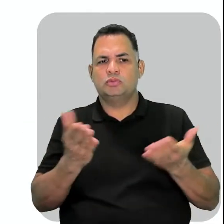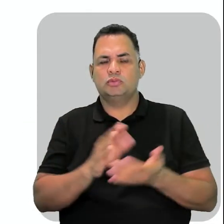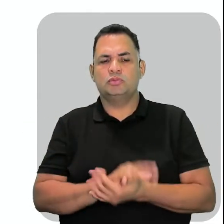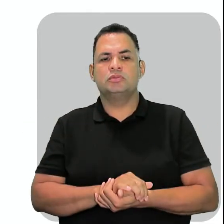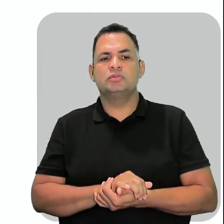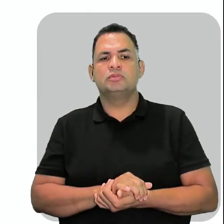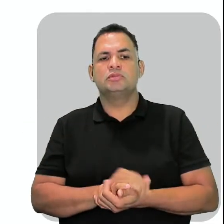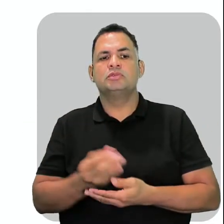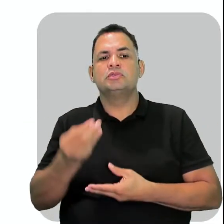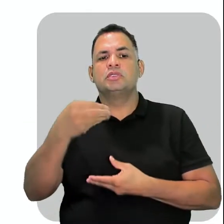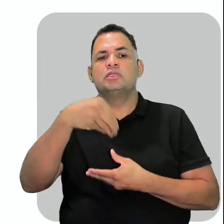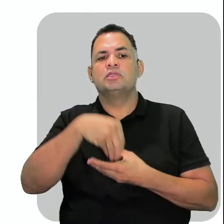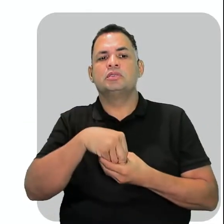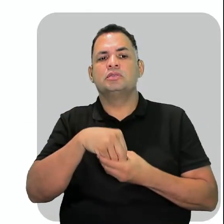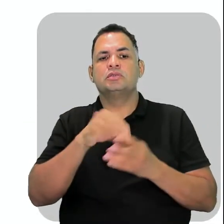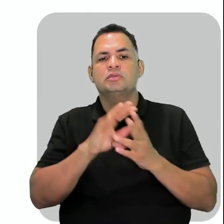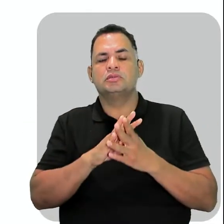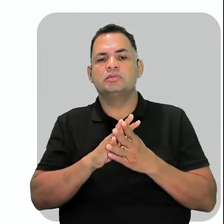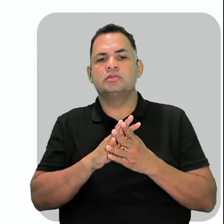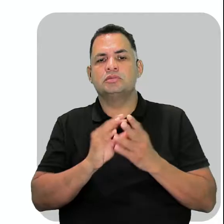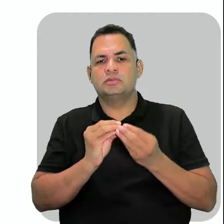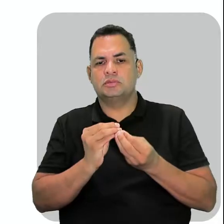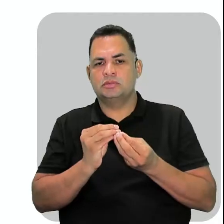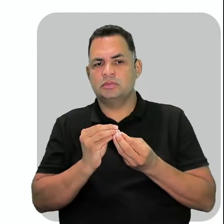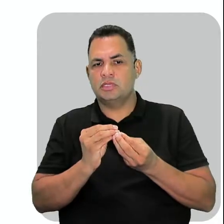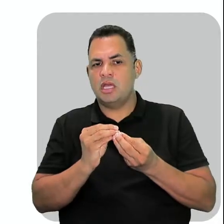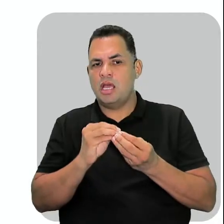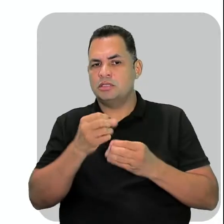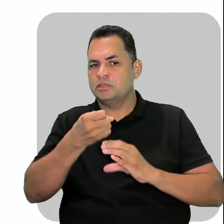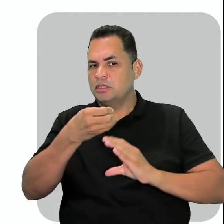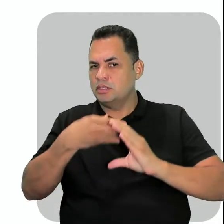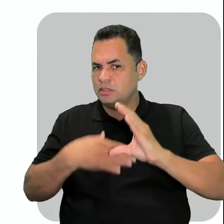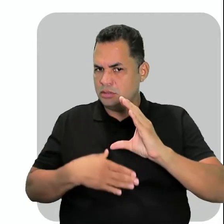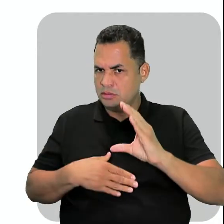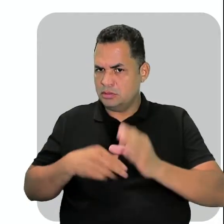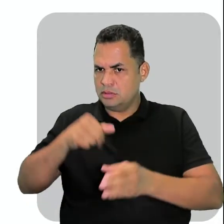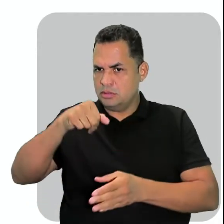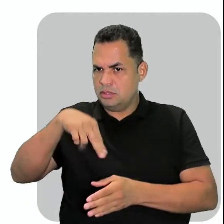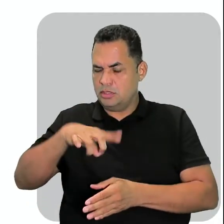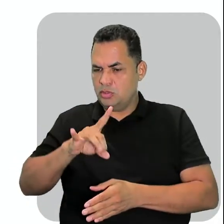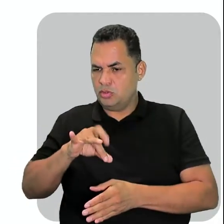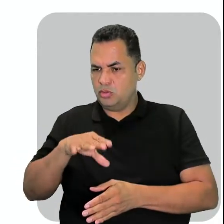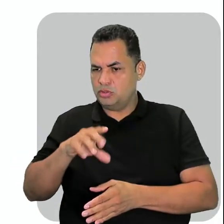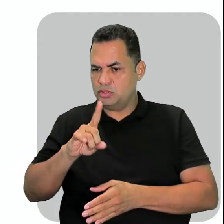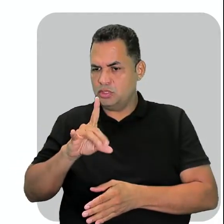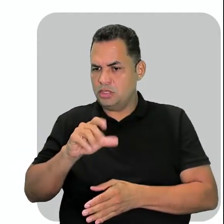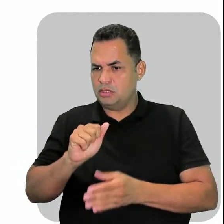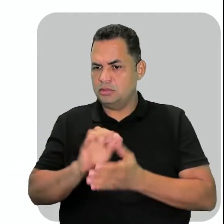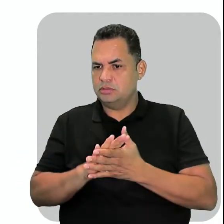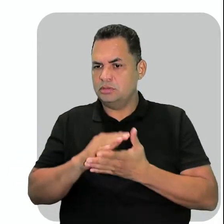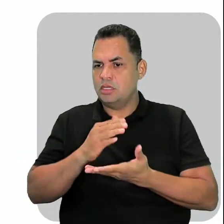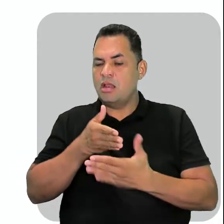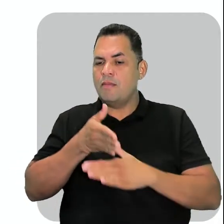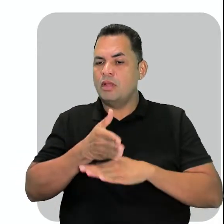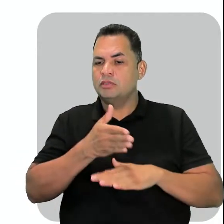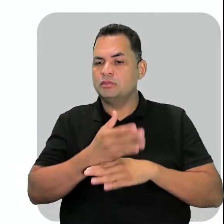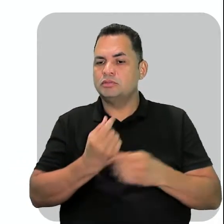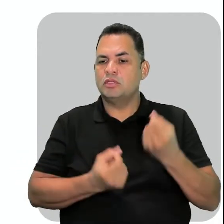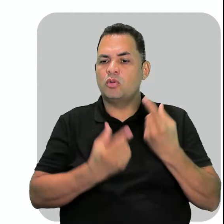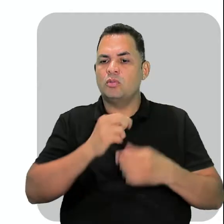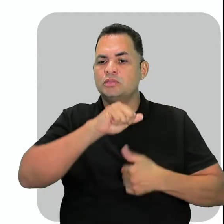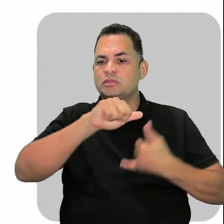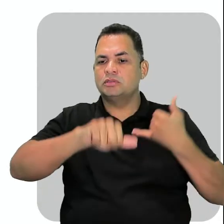que faz parte, né, das funções nitrogenadas e que participam de algumas reações